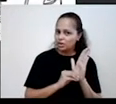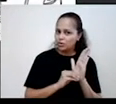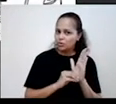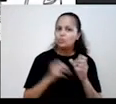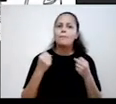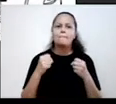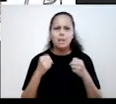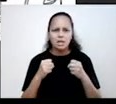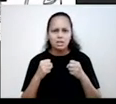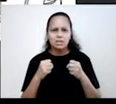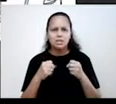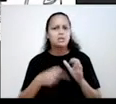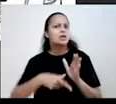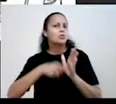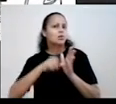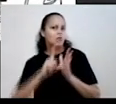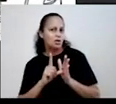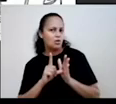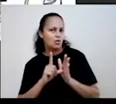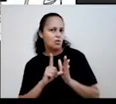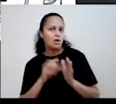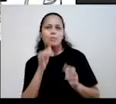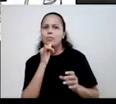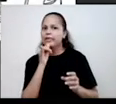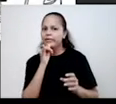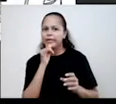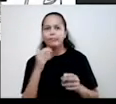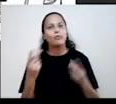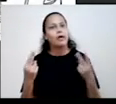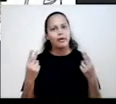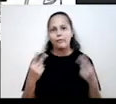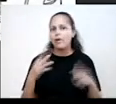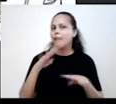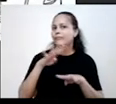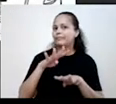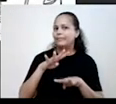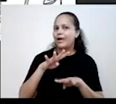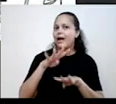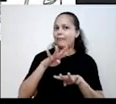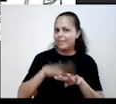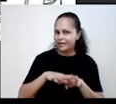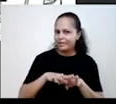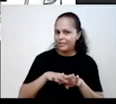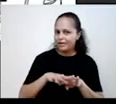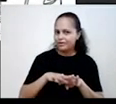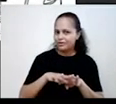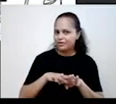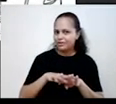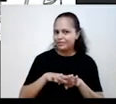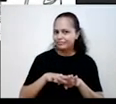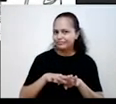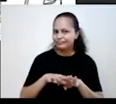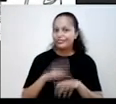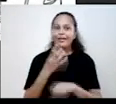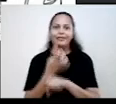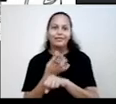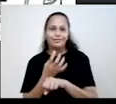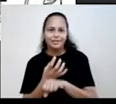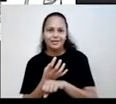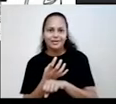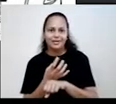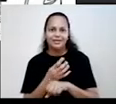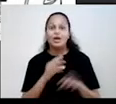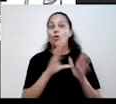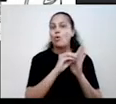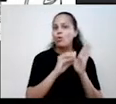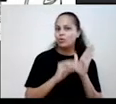depende do anterior, é como a matemática. Se você não aprende, às vezes, uma parte da matemática, você não vai aprender a seguinte, porque uma matéria depende da